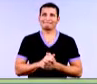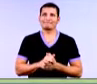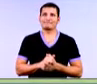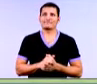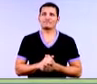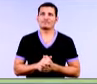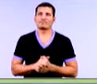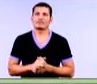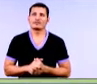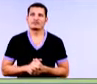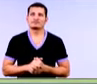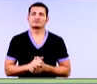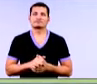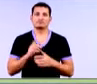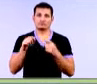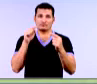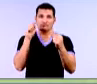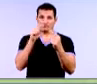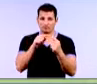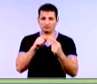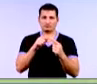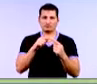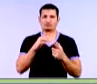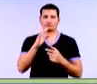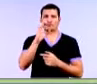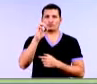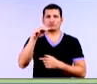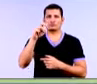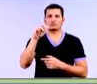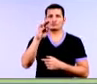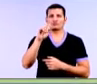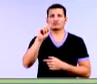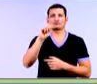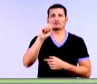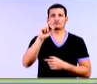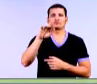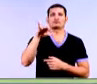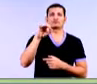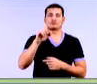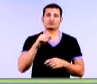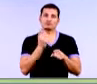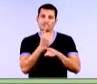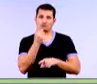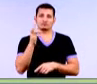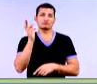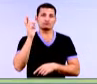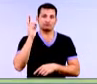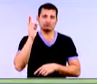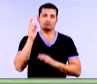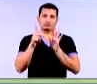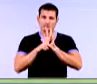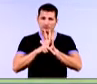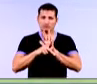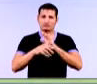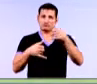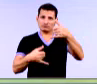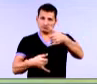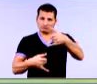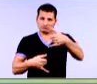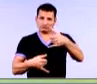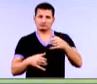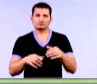Ó, aqui são os objetivos do comentário, né? Identificar o responsável, a data de criação, identificar todas as alterações feitas no